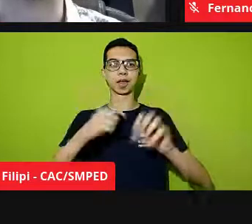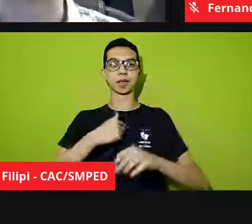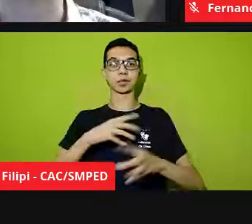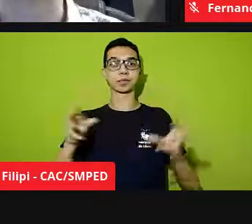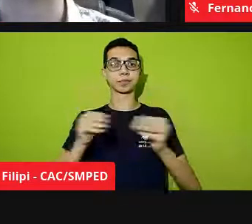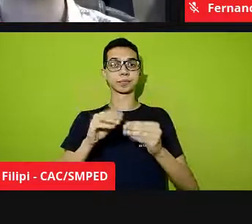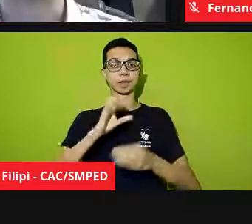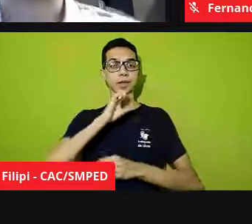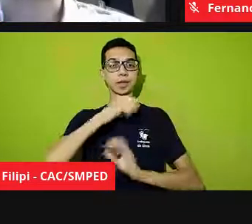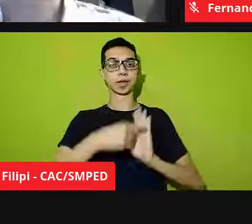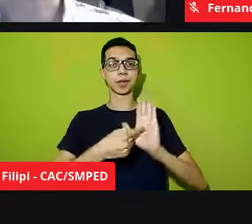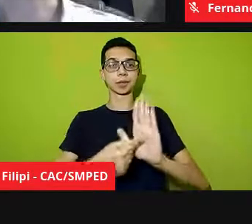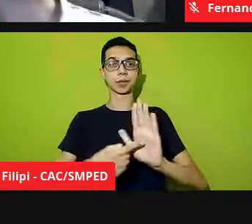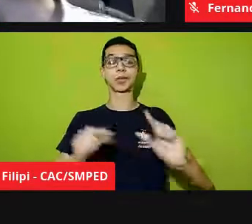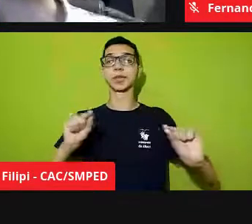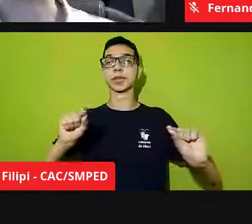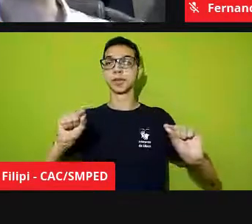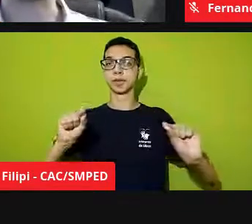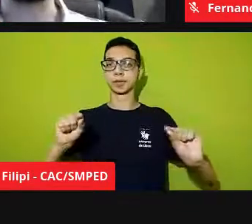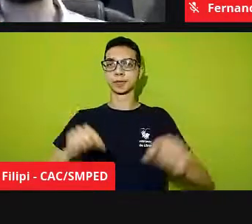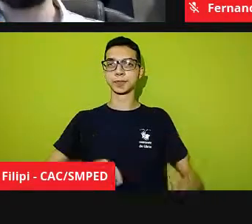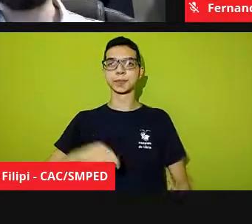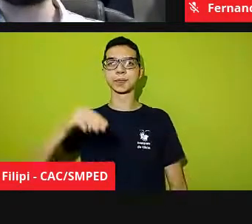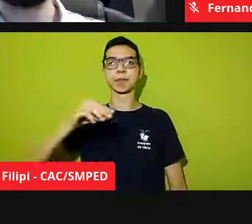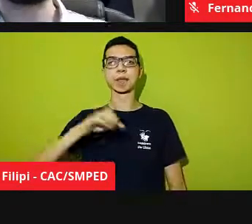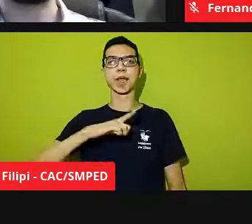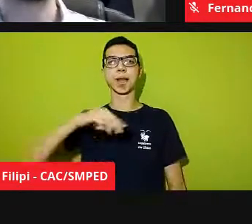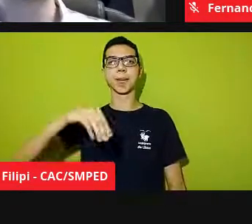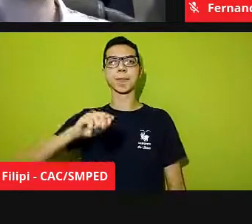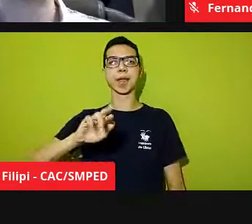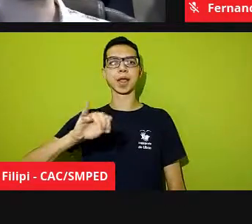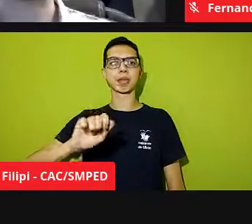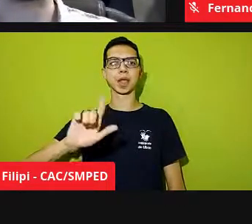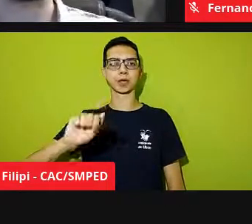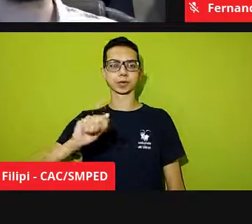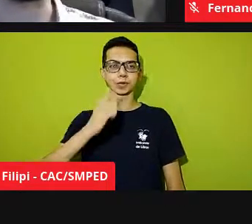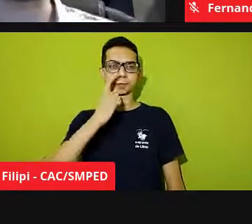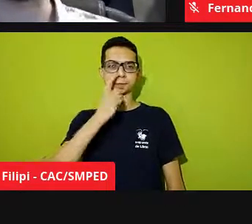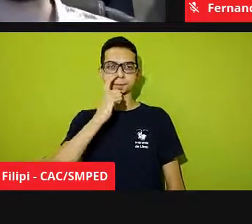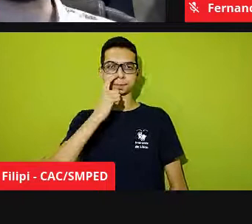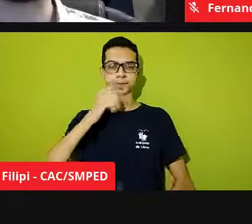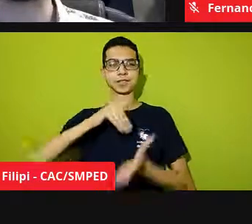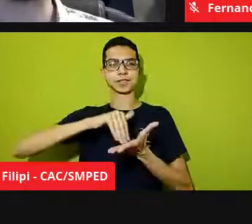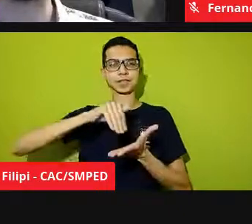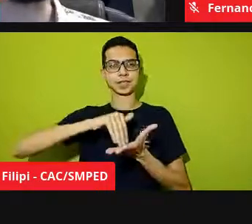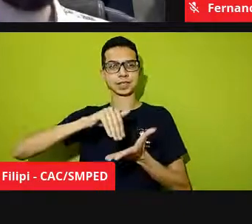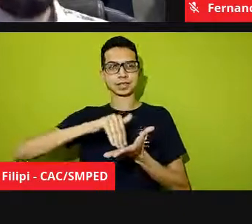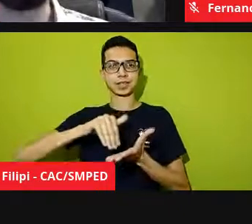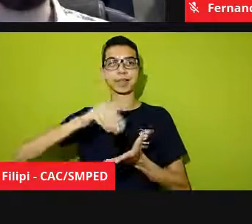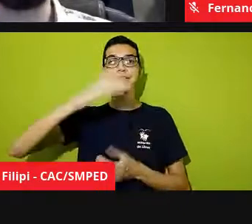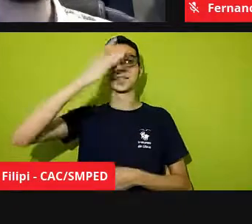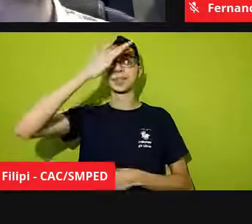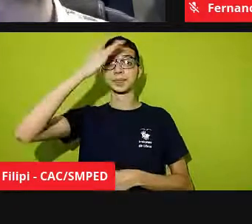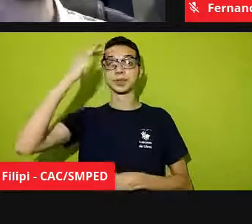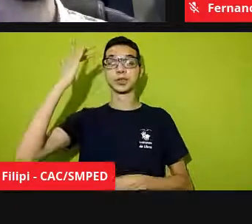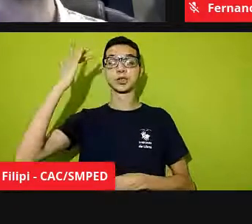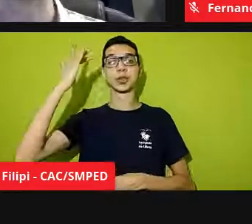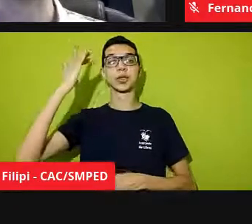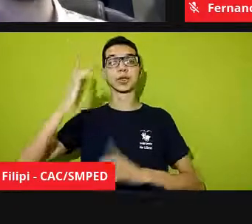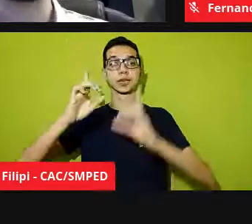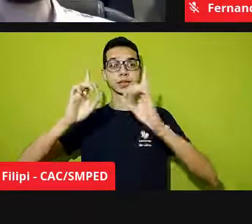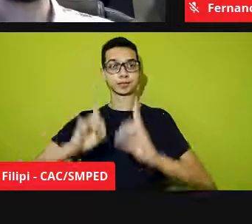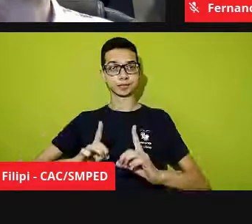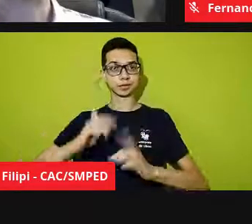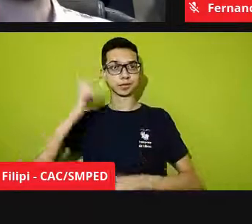a vocês. A gente está com Marina Alva Cruz, que é a secretária adjunta da Secretaria Municipal da Pessoa com Deficiência da cidade de São